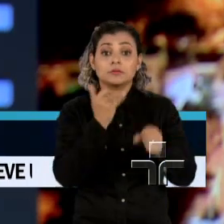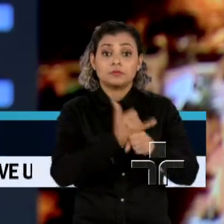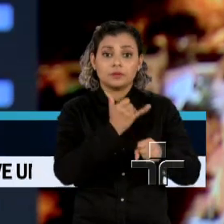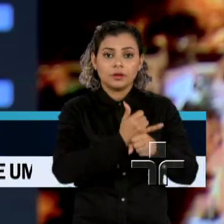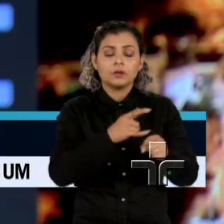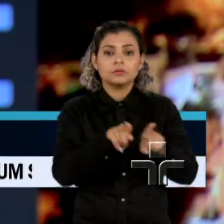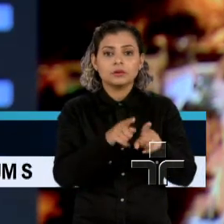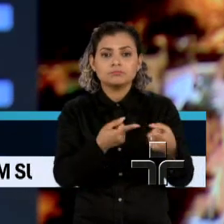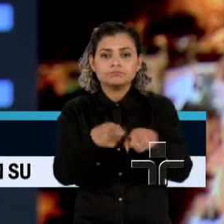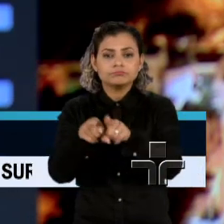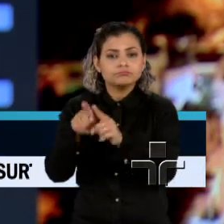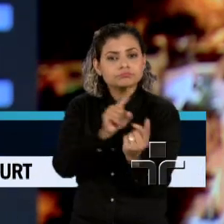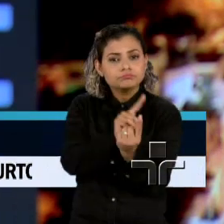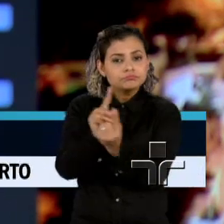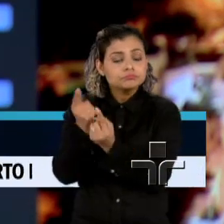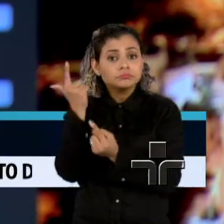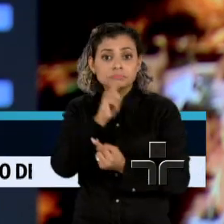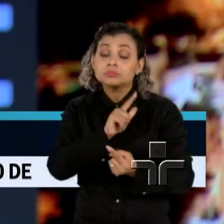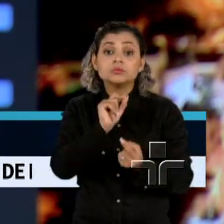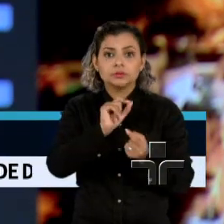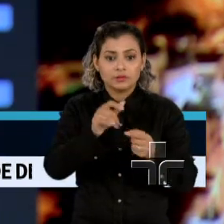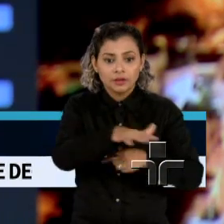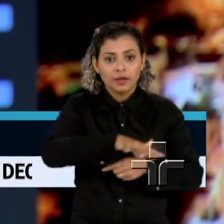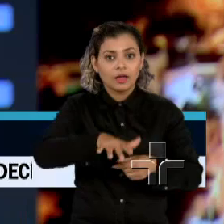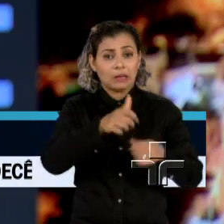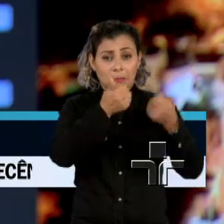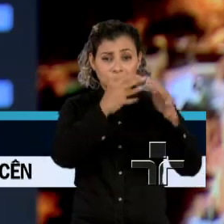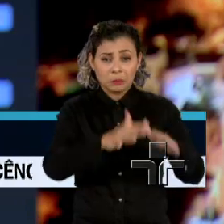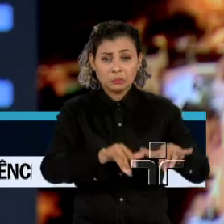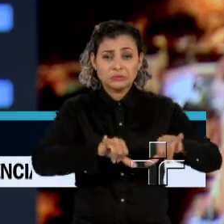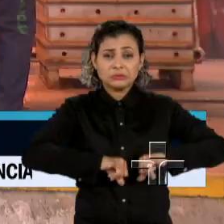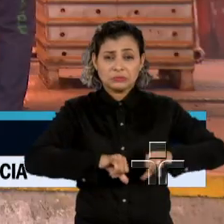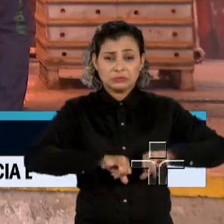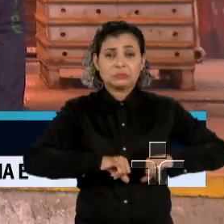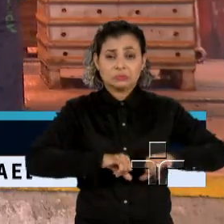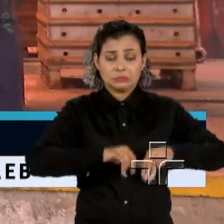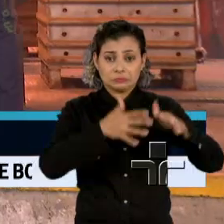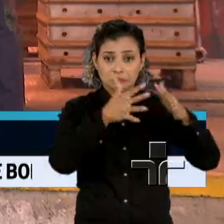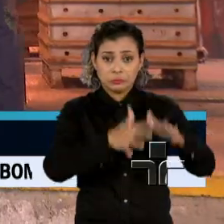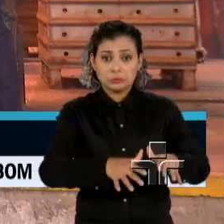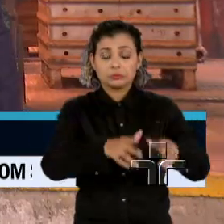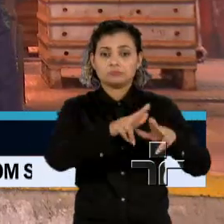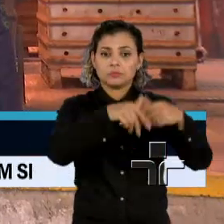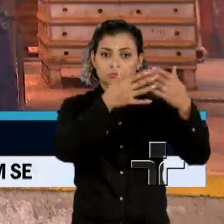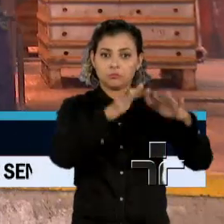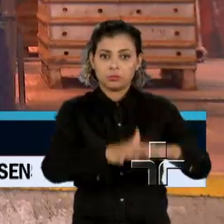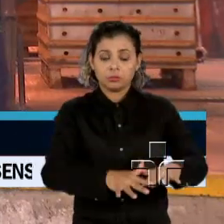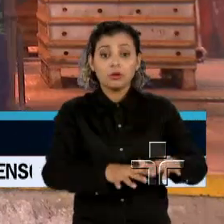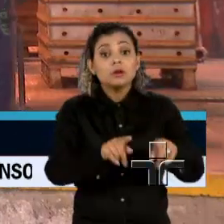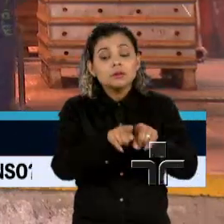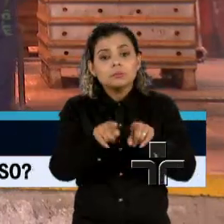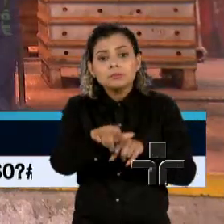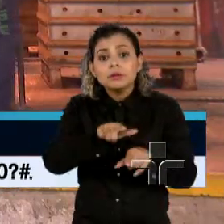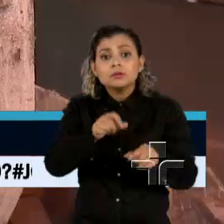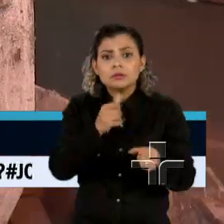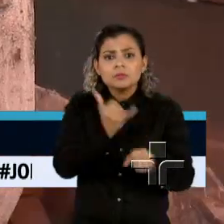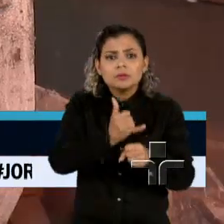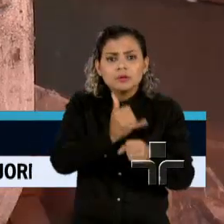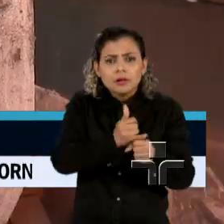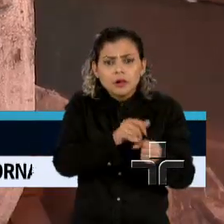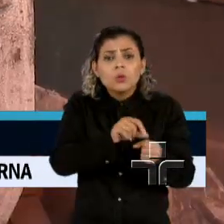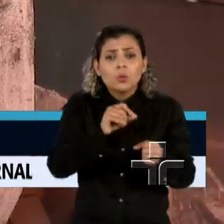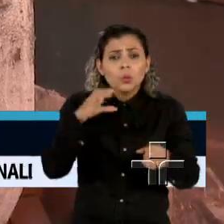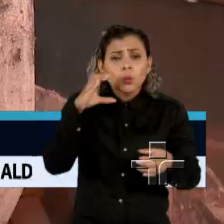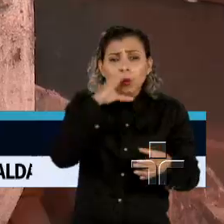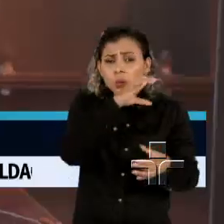novos negócios e recuperar de vez o setor que sofreu muito com a crise. O material que sai do forno é o retrato da